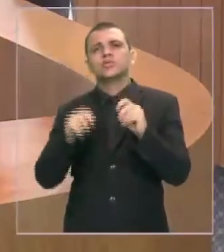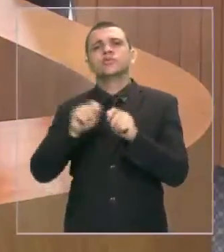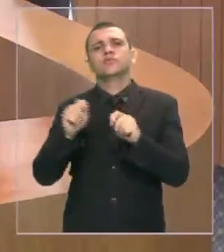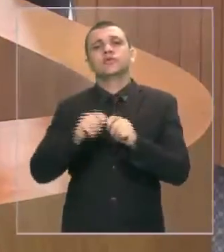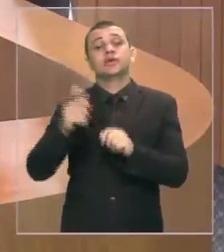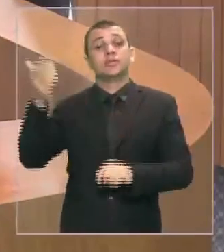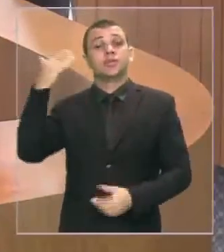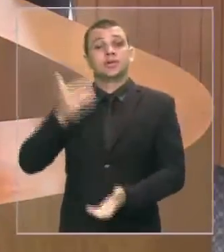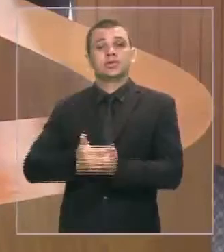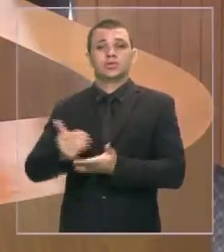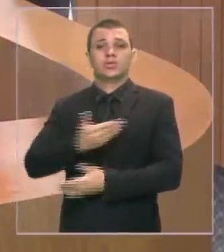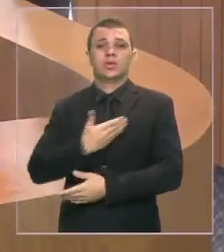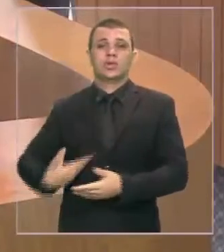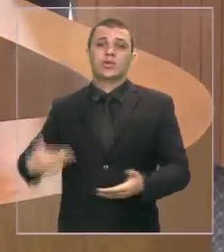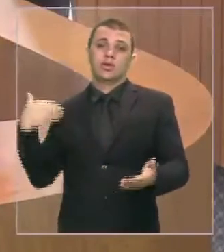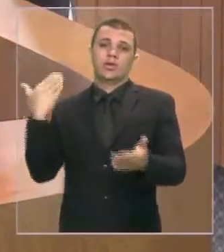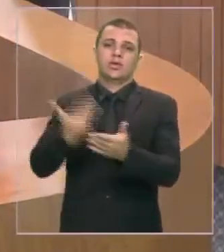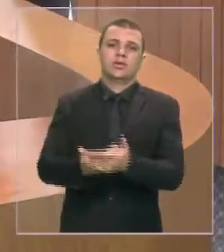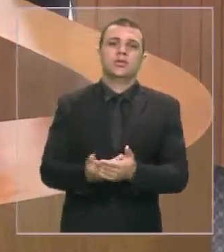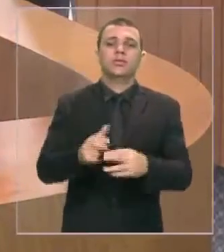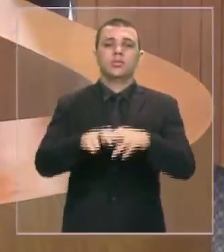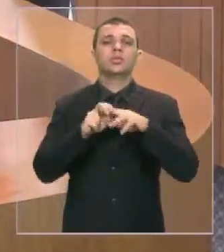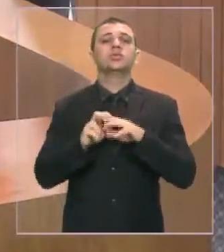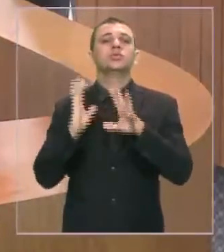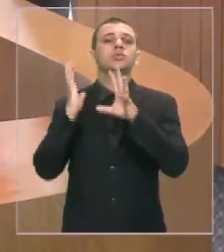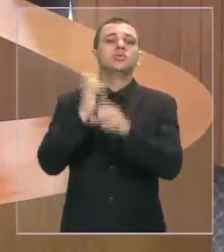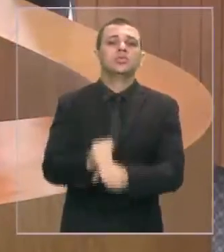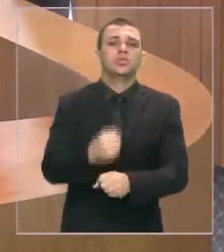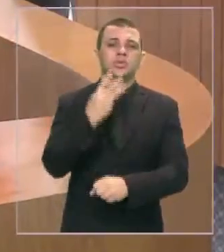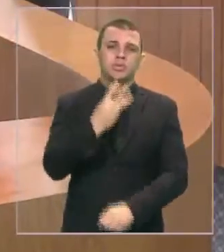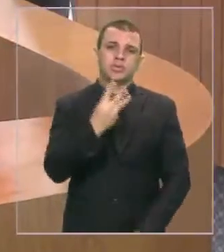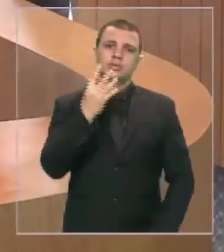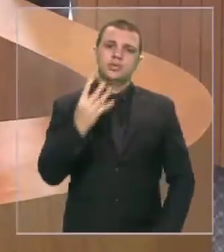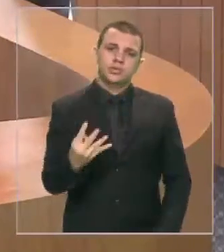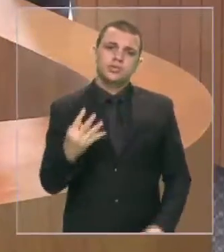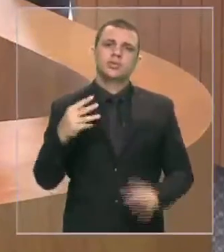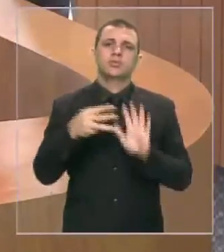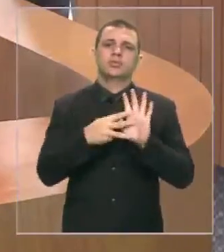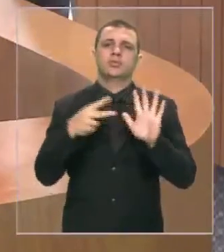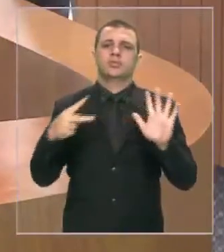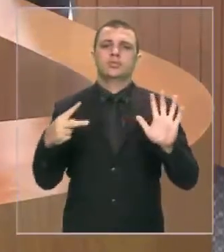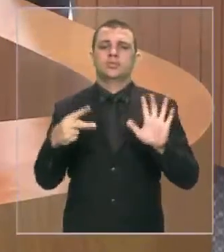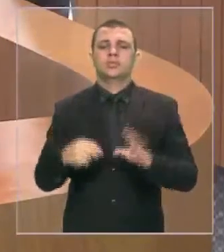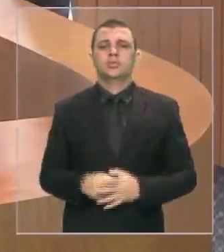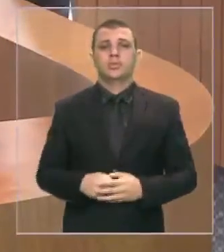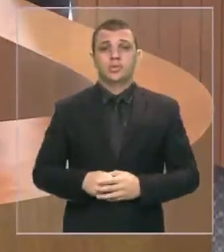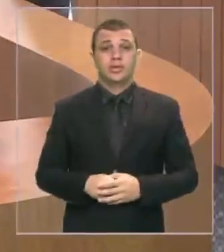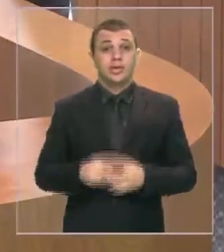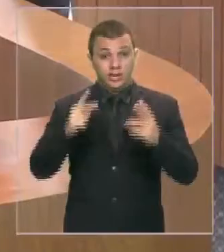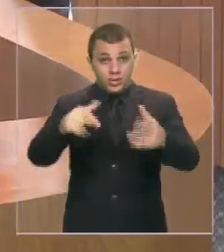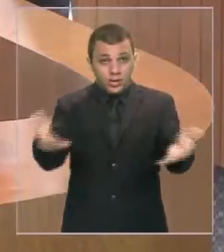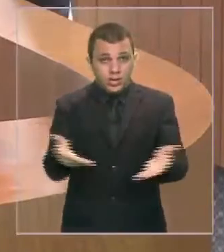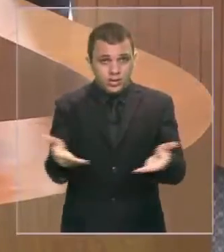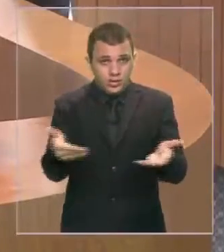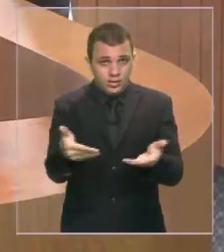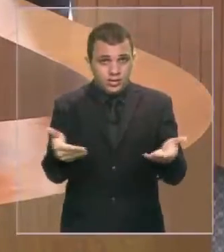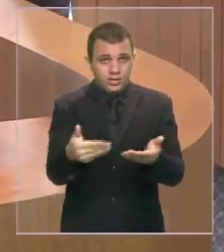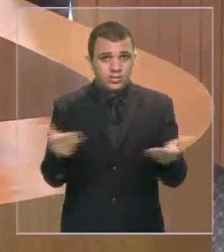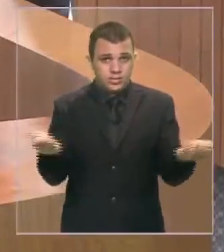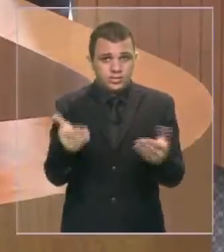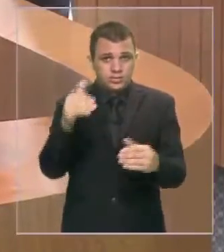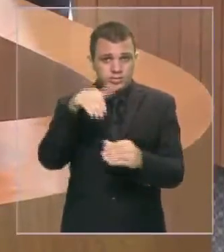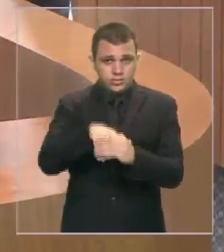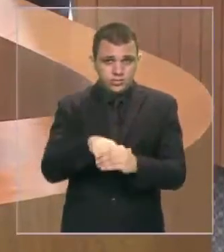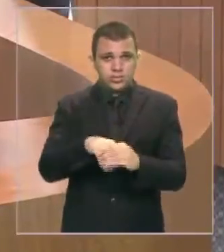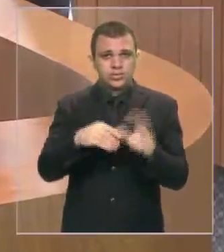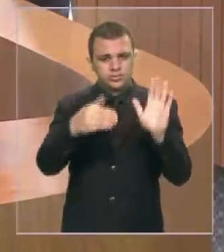mandato. São 34 medidas provisórias. Da mesma forma que ele fez essa explanação para essas medidas que nós estamos